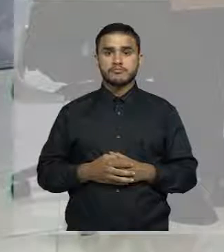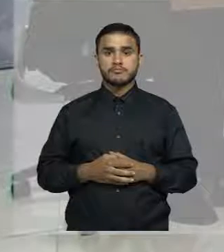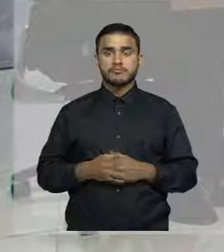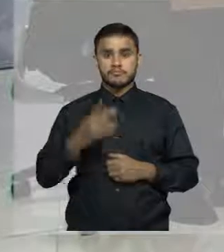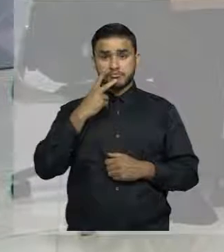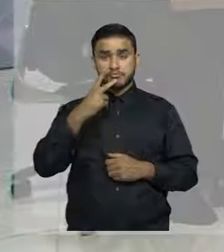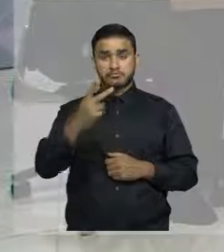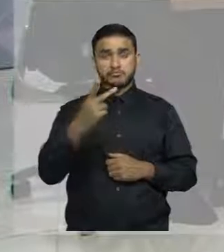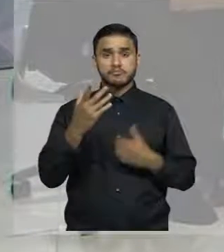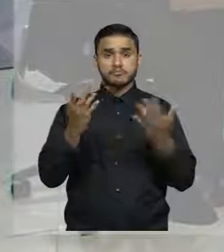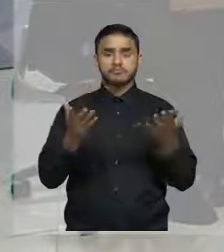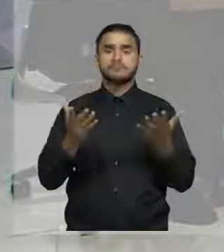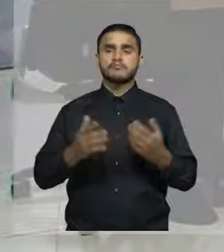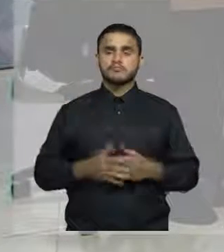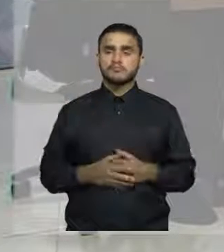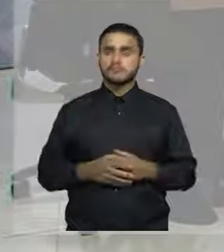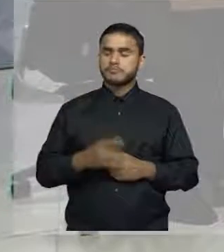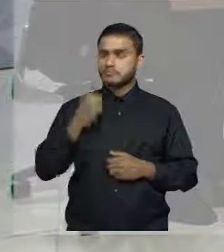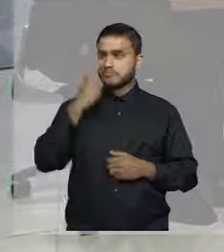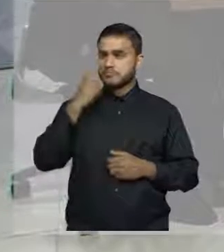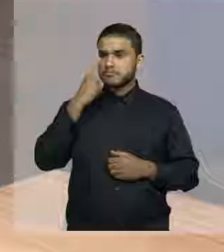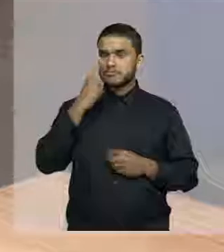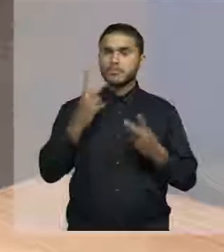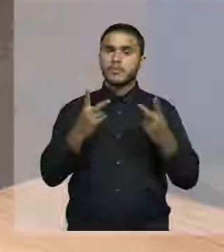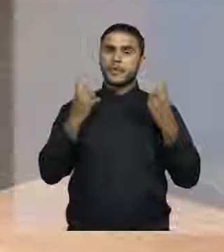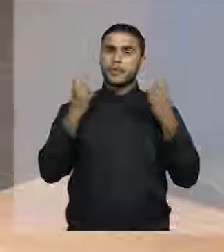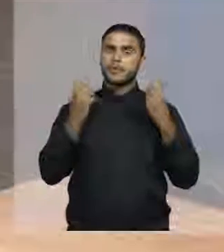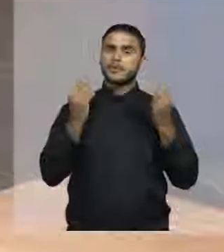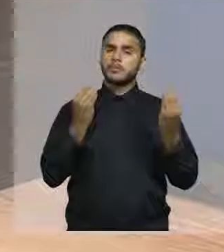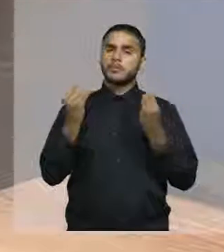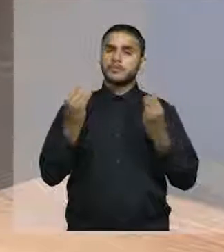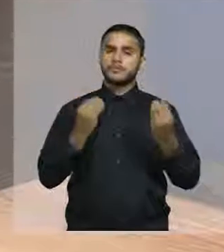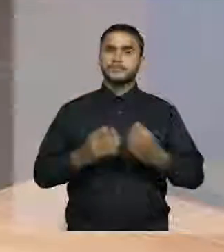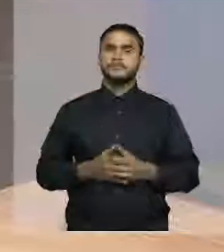gostaria que nós começássemos a analisar, como disse,